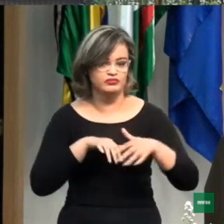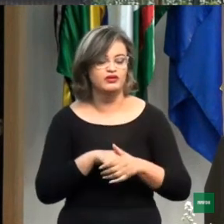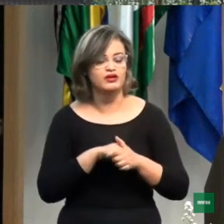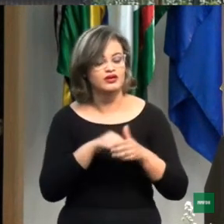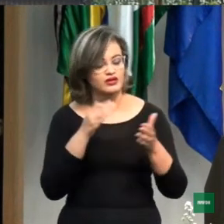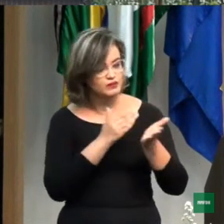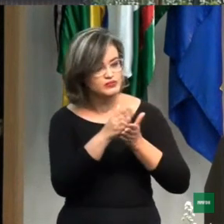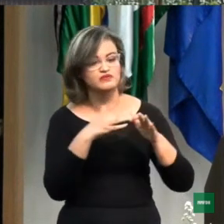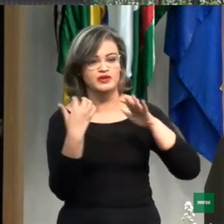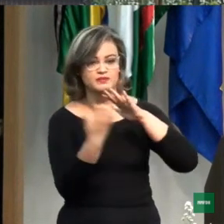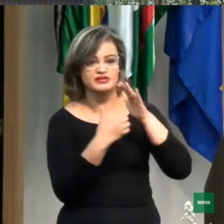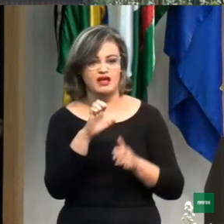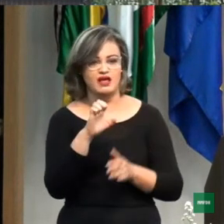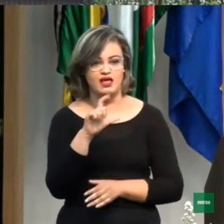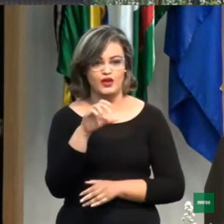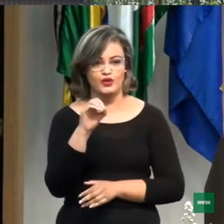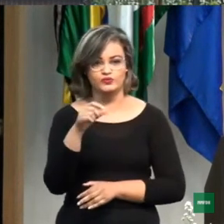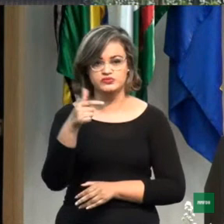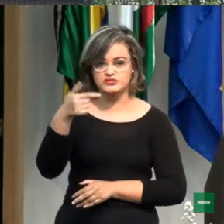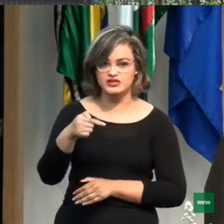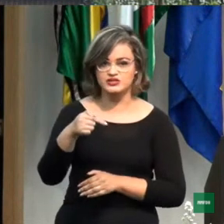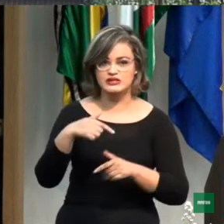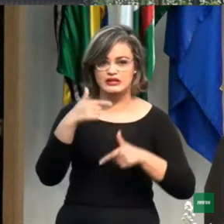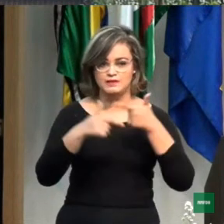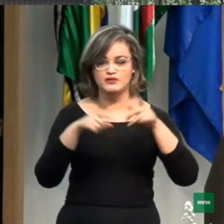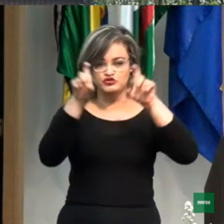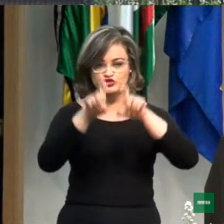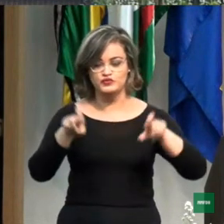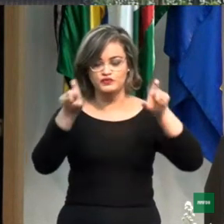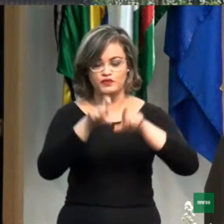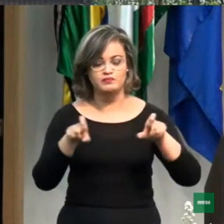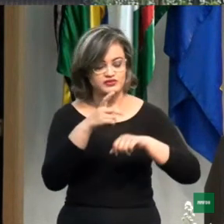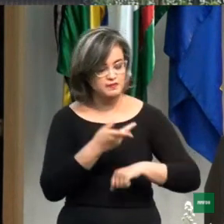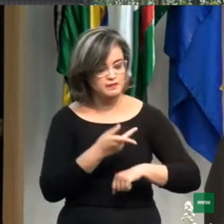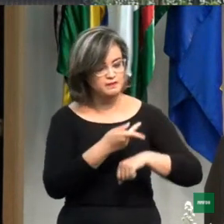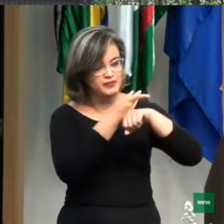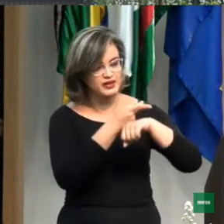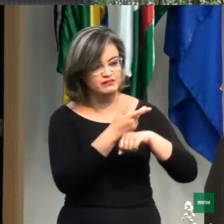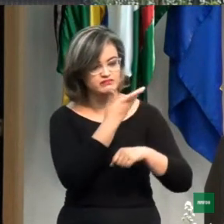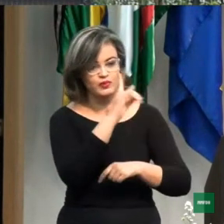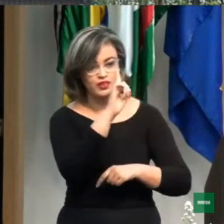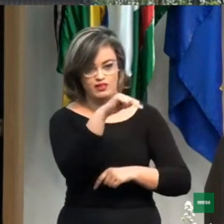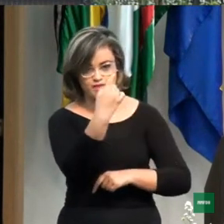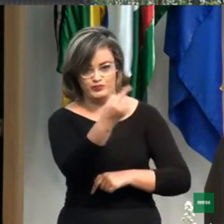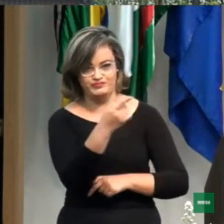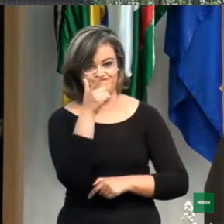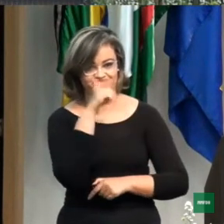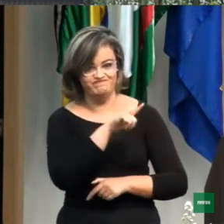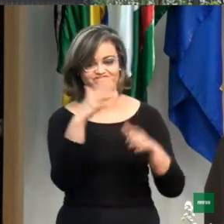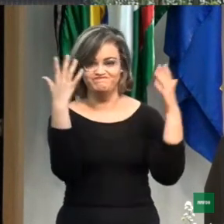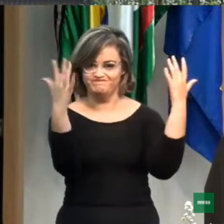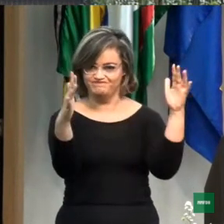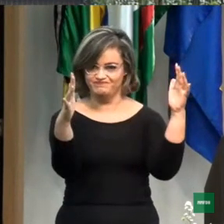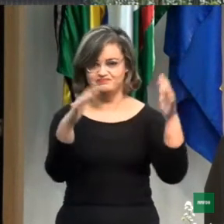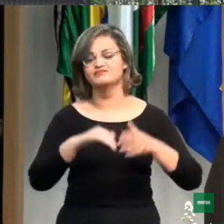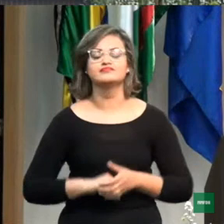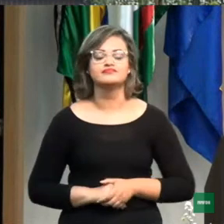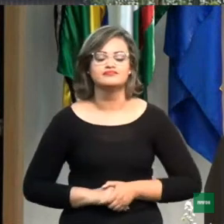7 Serviços de Informática, que receberá o prêmio posteriormente. Uma salva de palmas.